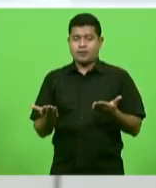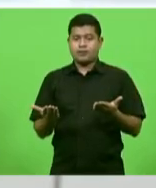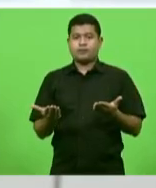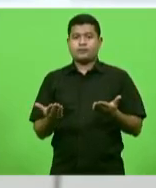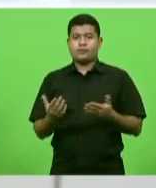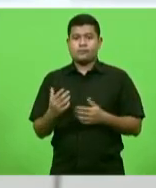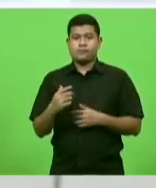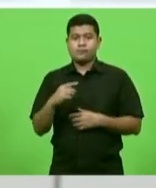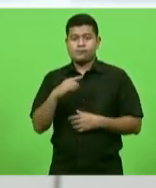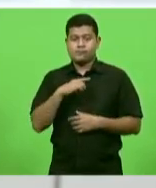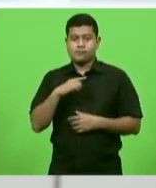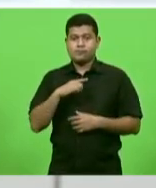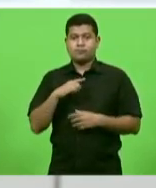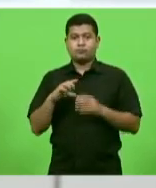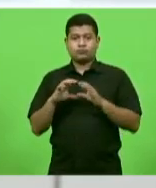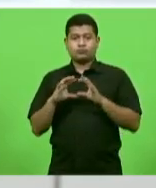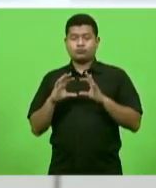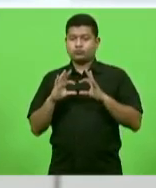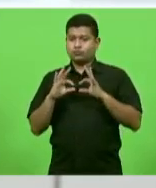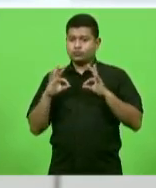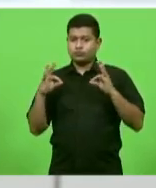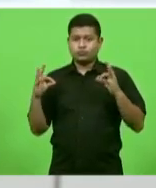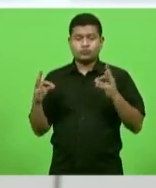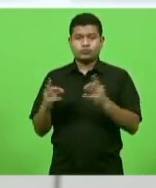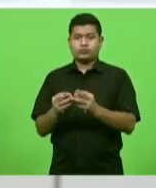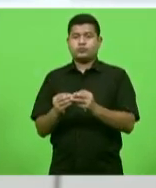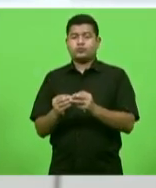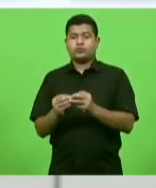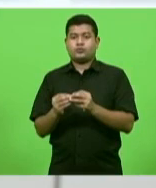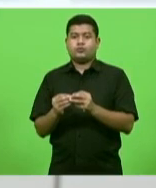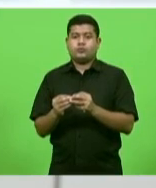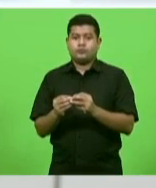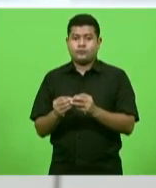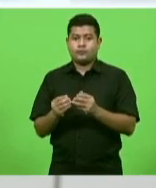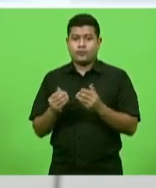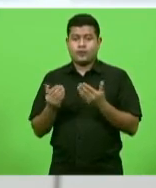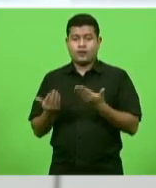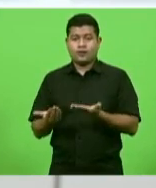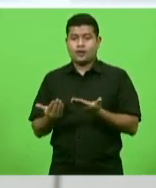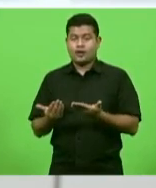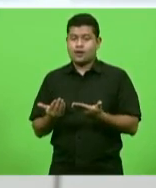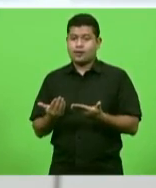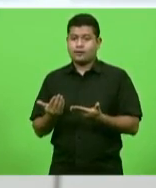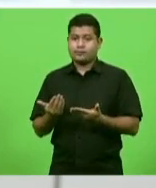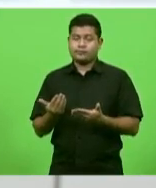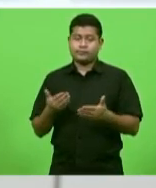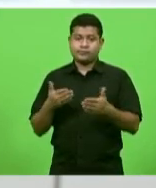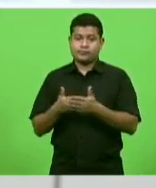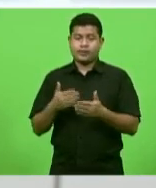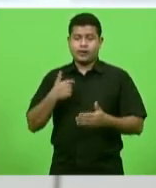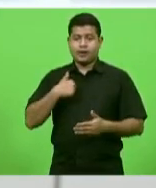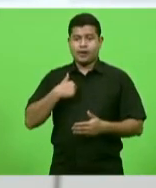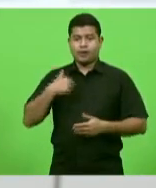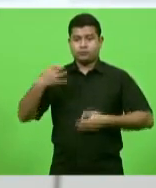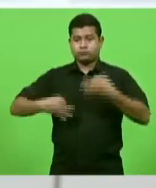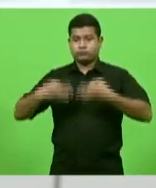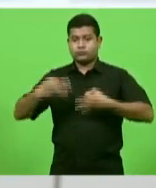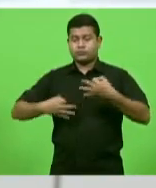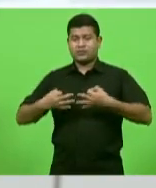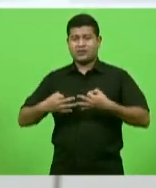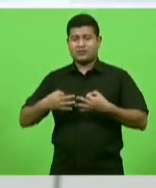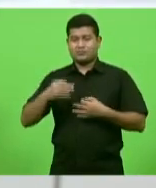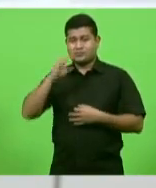dimensão amplitude e generalidade tamanha que impedem a esse jogador e sobretudo o